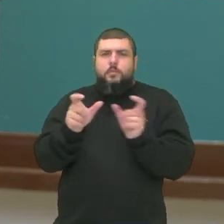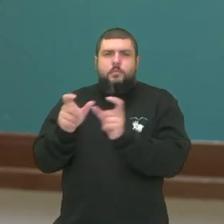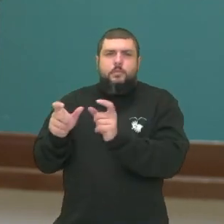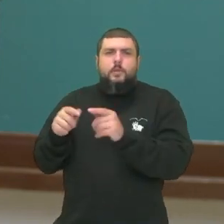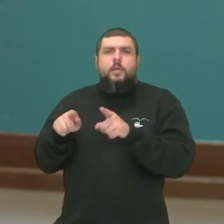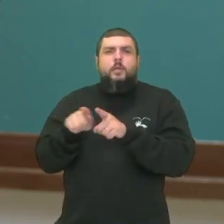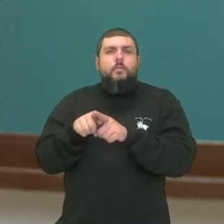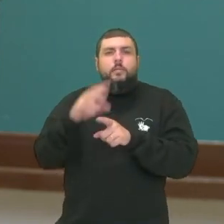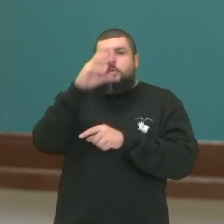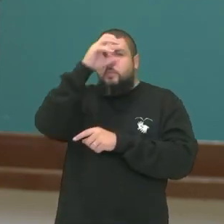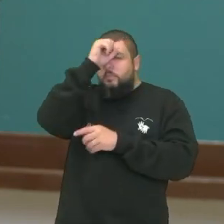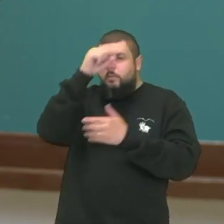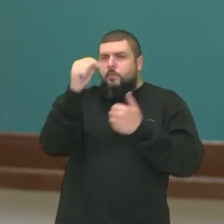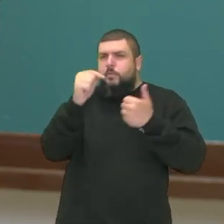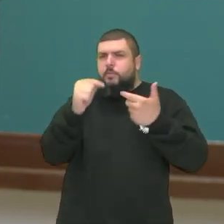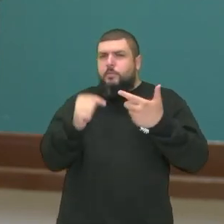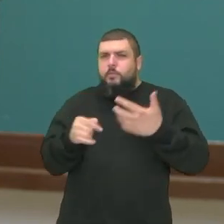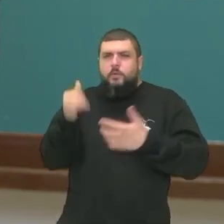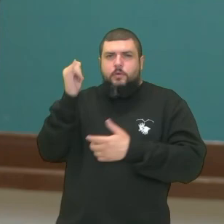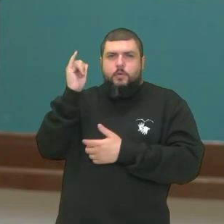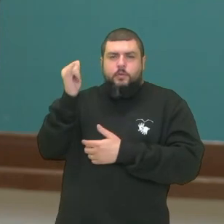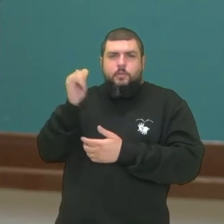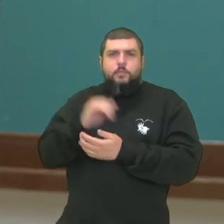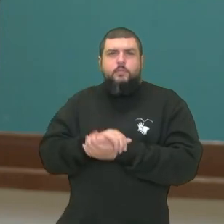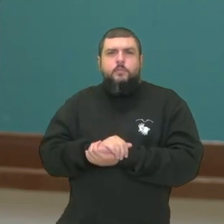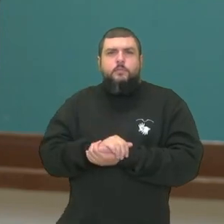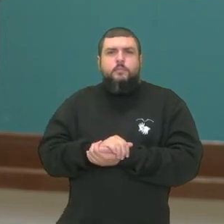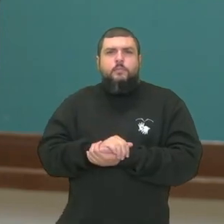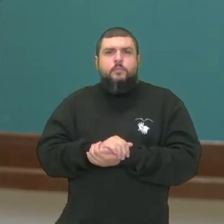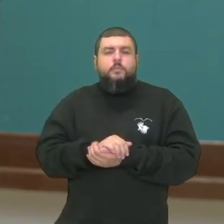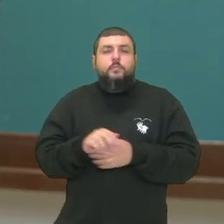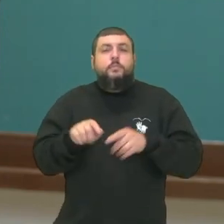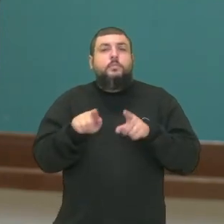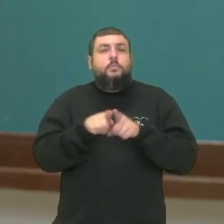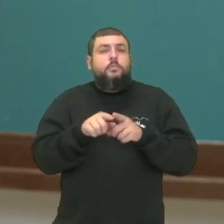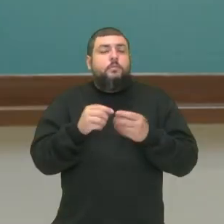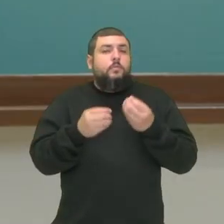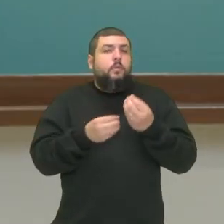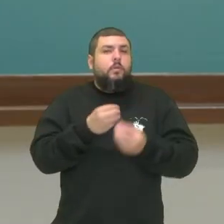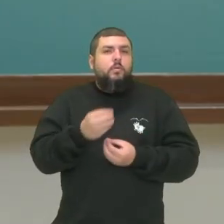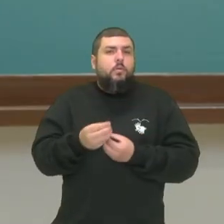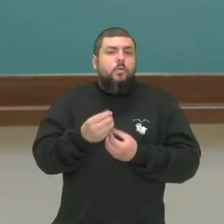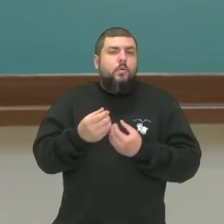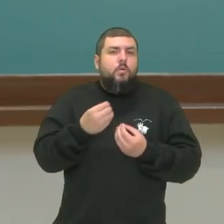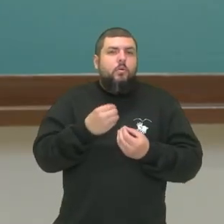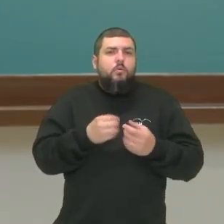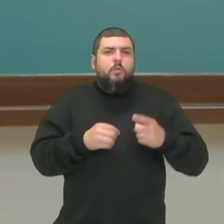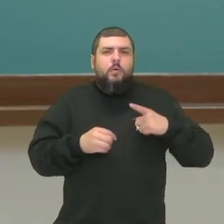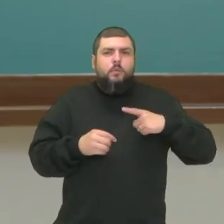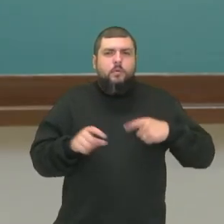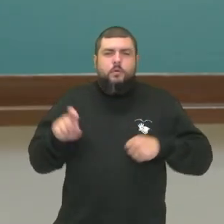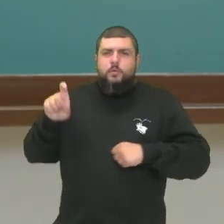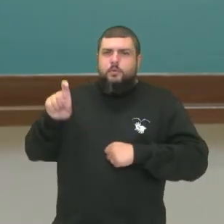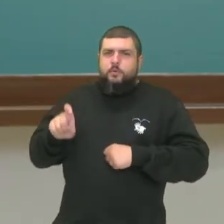da narrativa. Debatemos sobre a natureza do ser e do ter com base nos textos lidos.